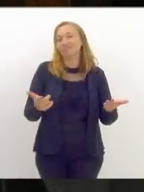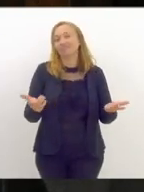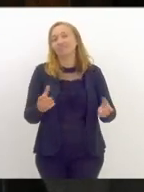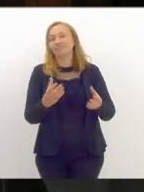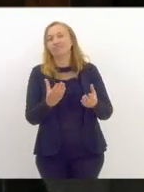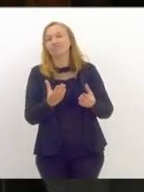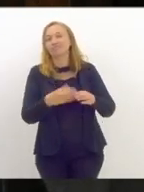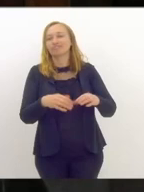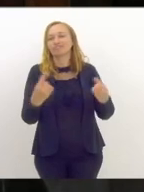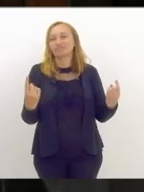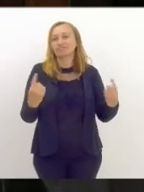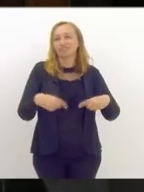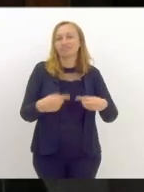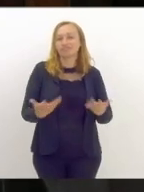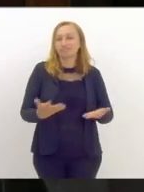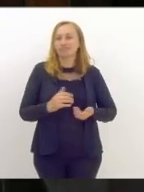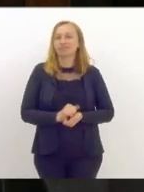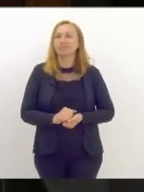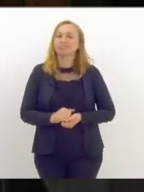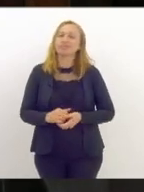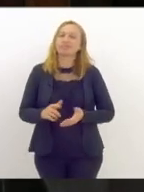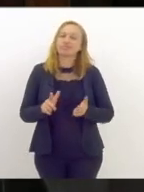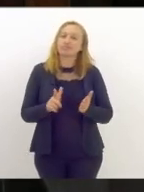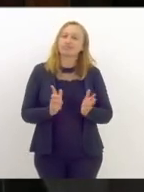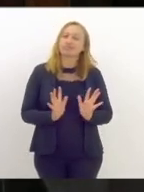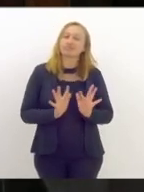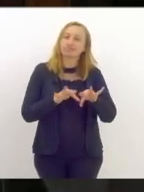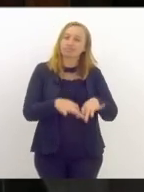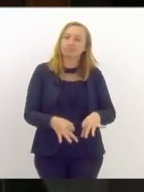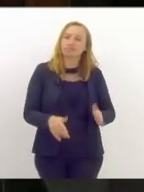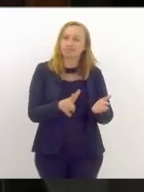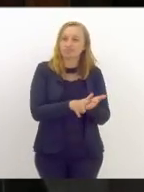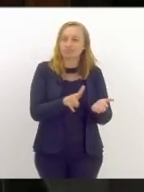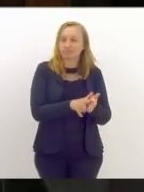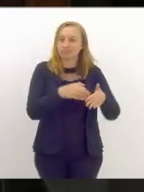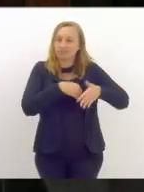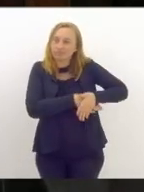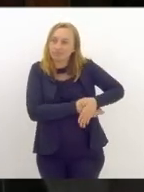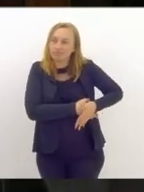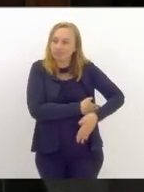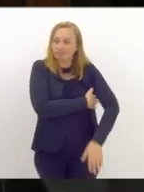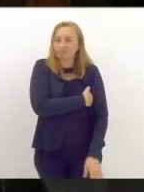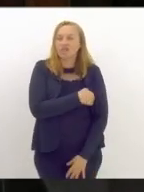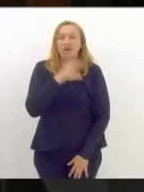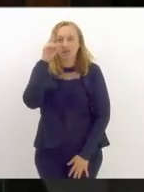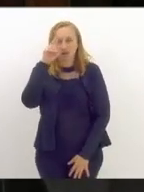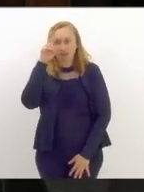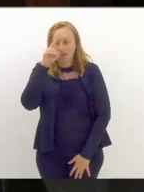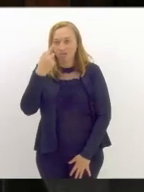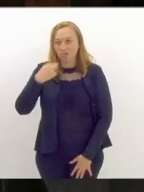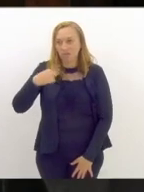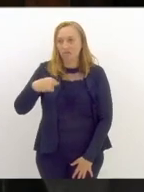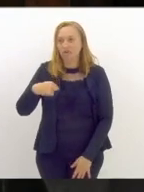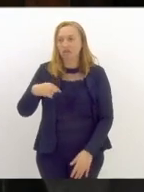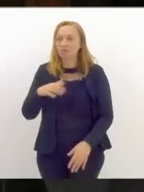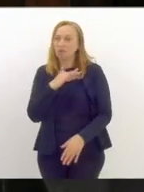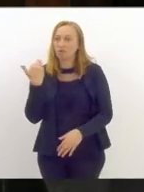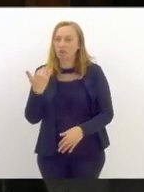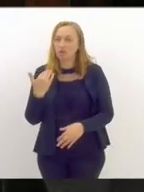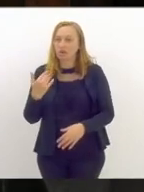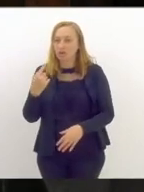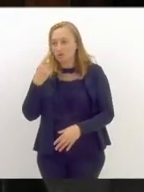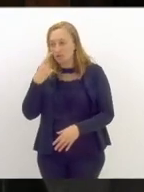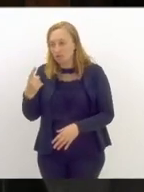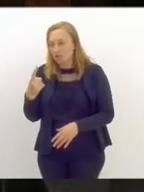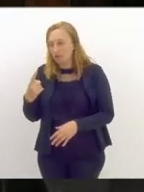concurso. E ele carregou aquele jornal até o fim. Eu lembro que quando ele faleceu, que eu fui pegar as coisas dele, isso 12